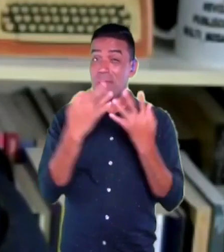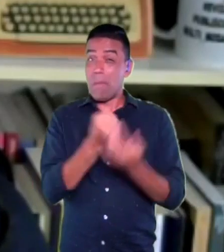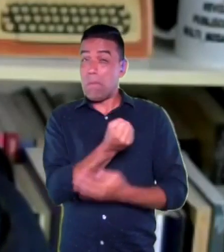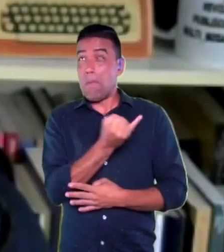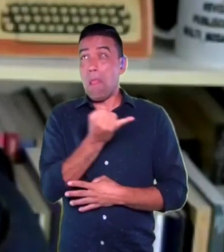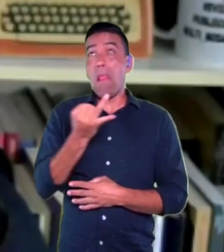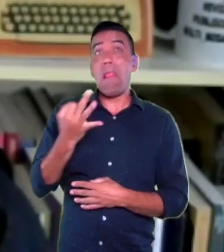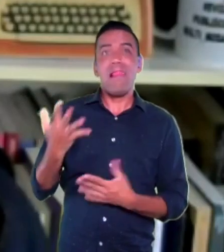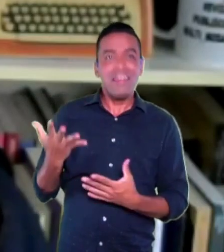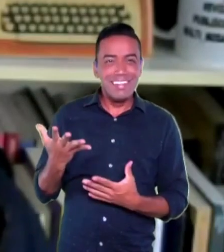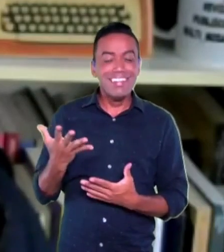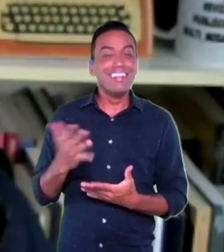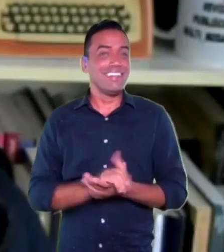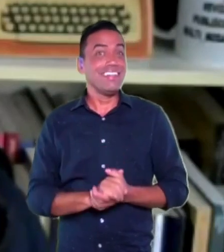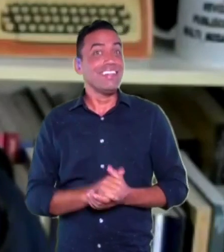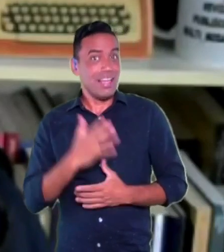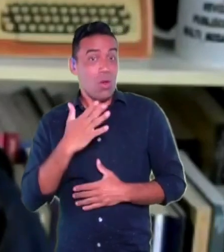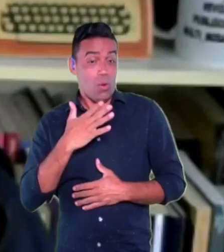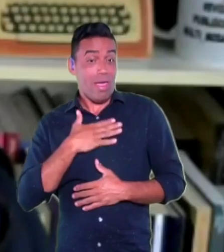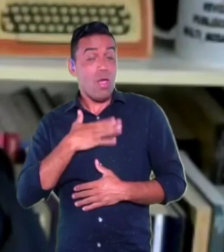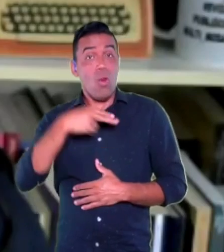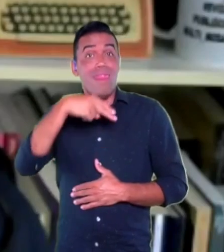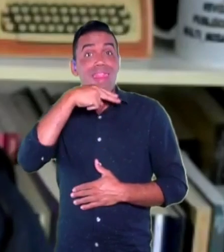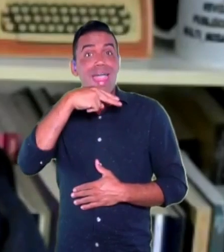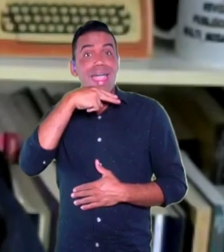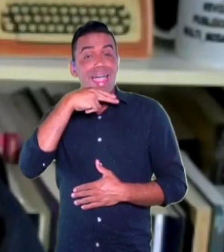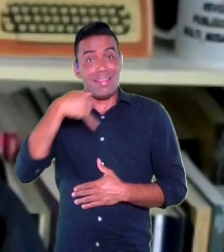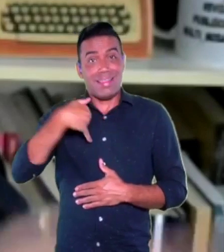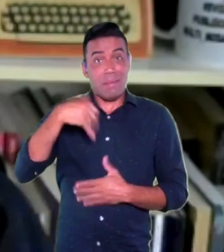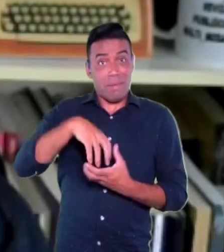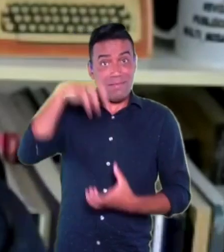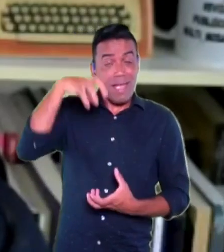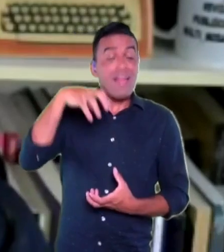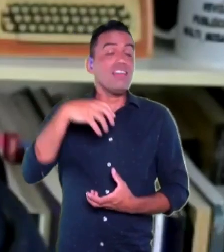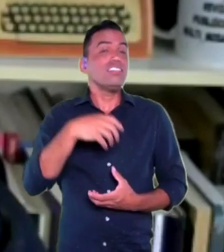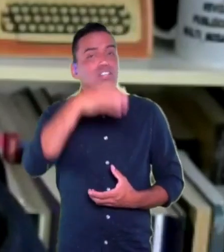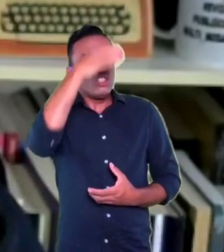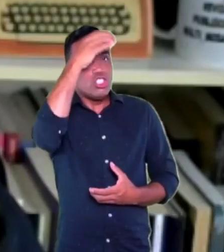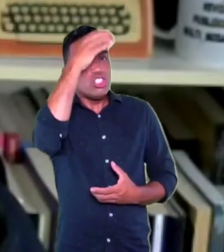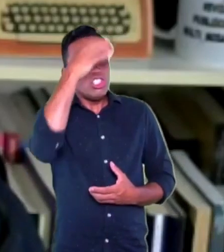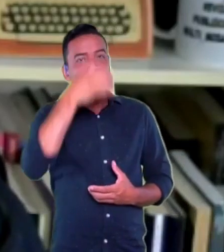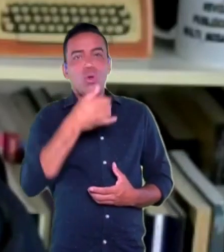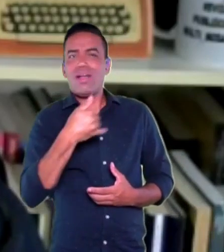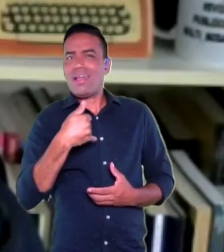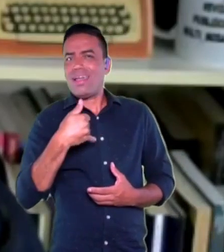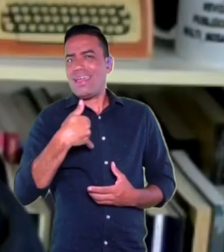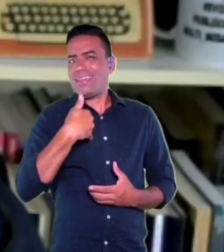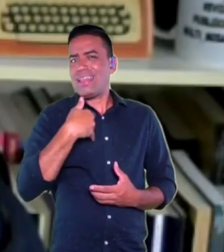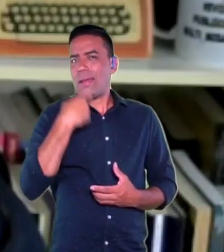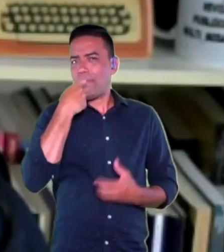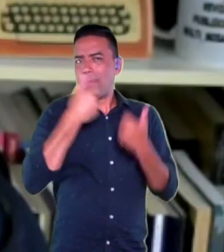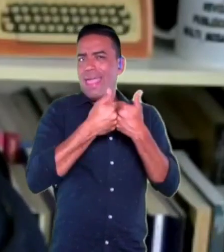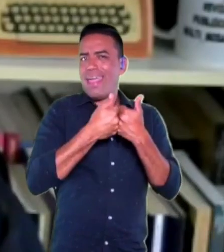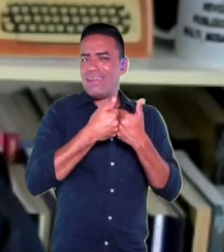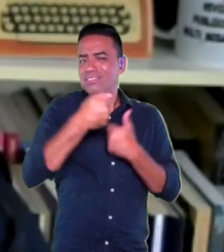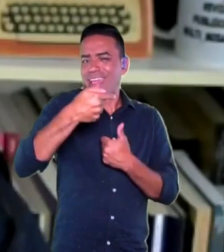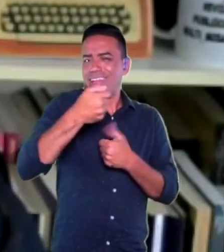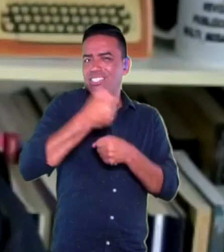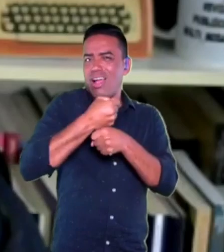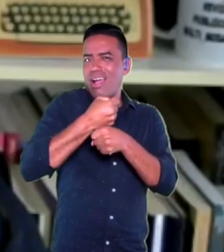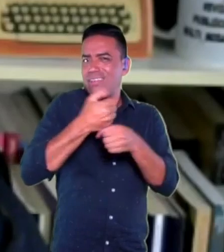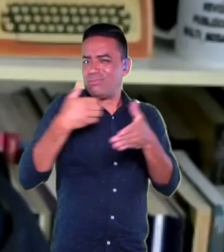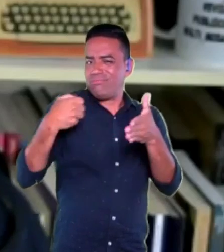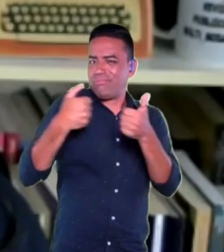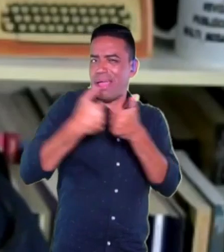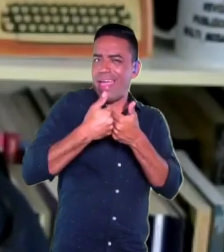Então, eu como neta mais velha, tenho tios que são só 7 anos mais velhos que eu, né? Os caçulas, 7,